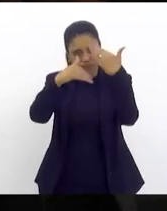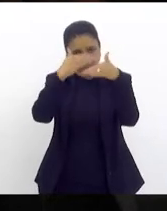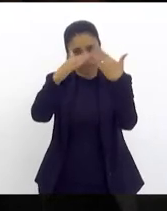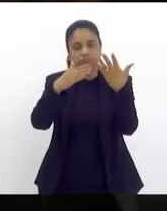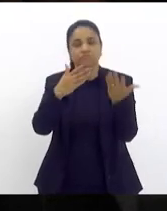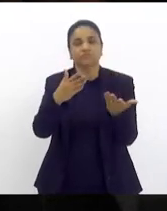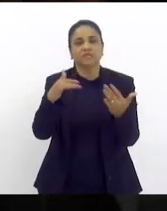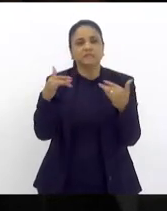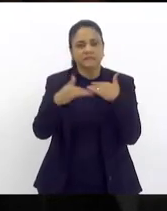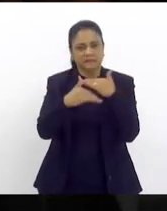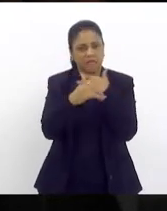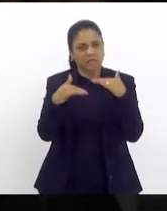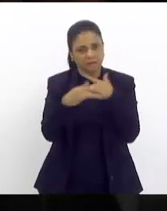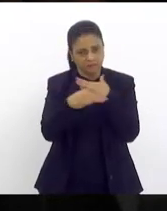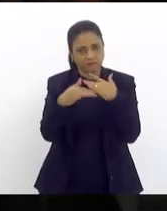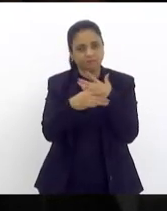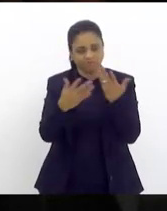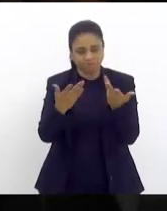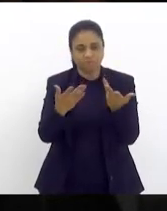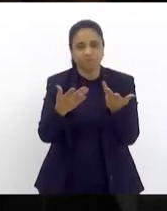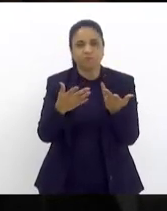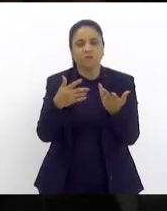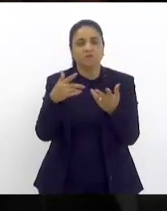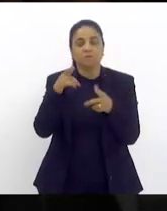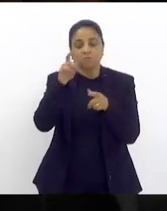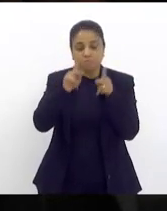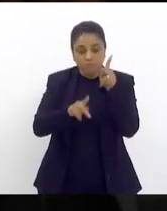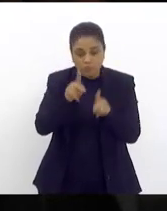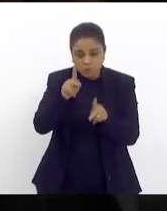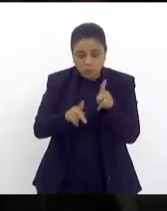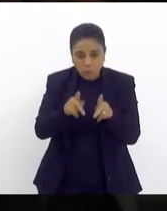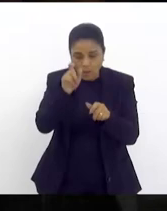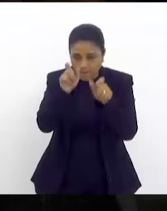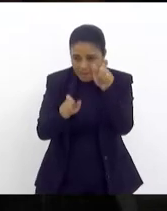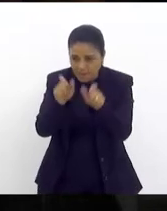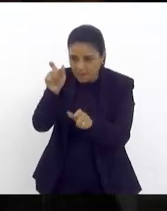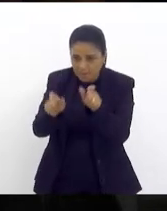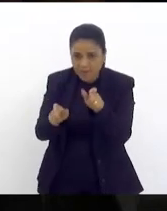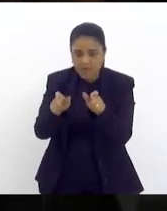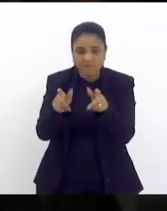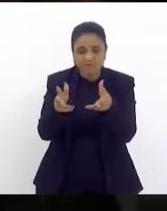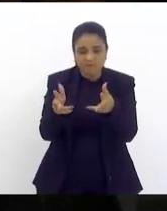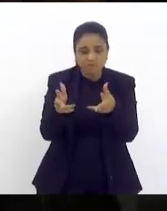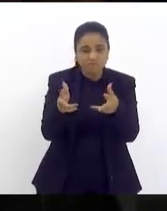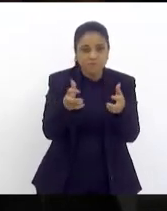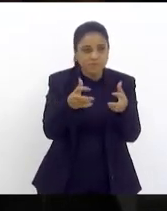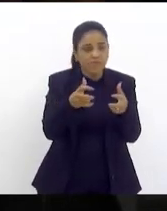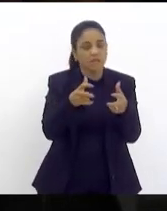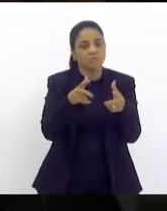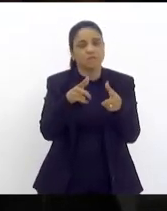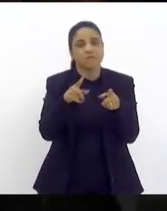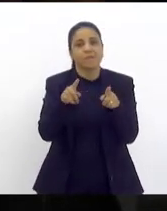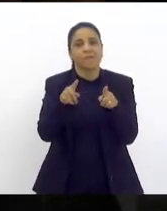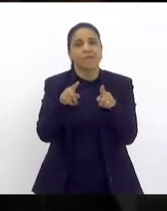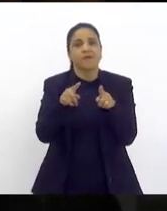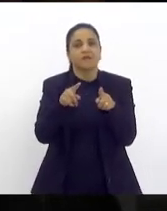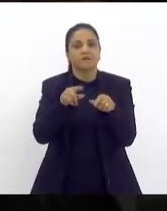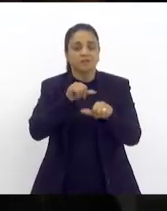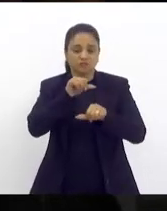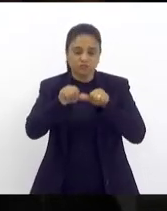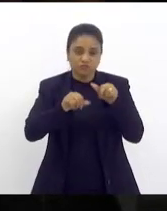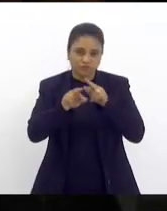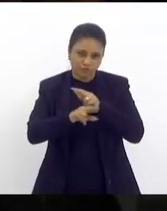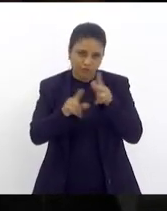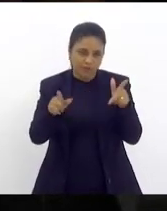começam a ter um diferencial na gestão, obviamente vão ser atacadas. Assim, nosso prefeito de Mangaratiba é